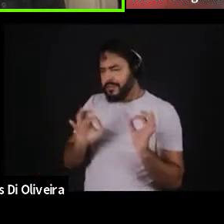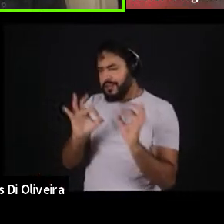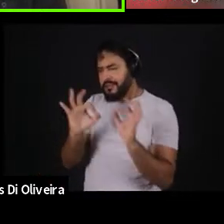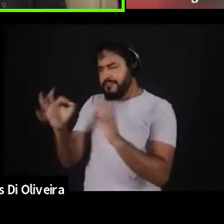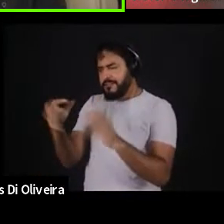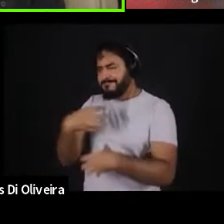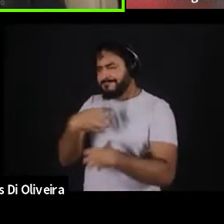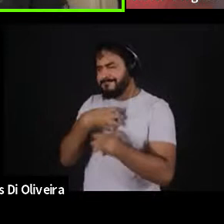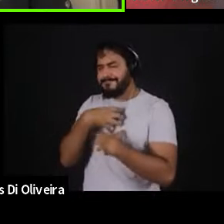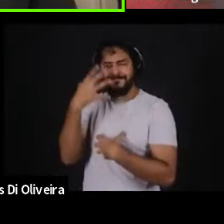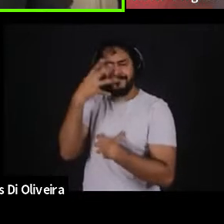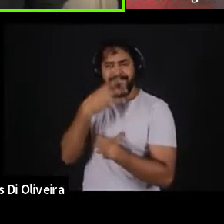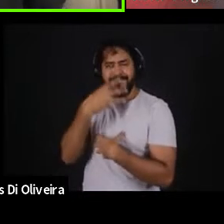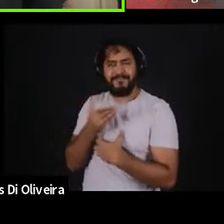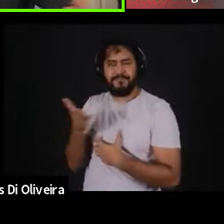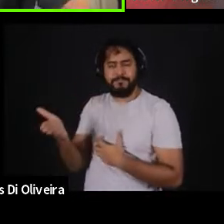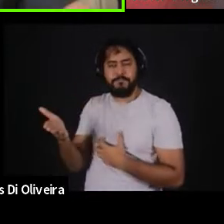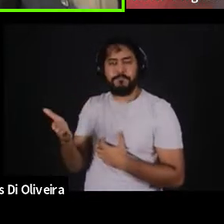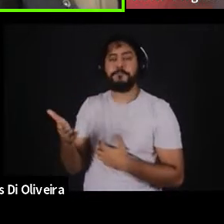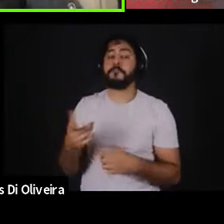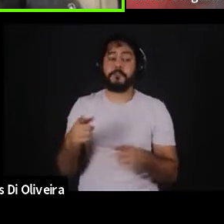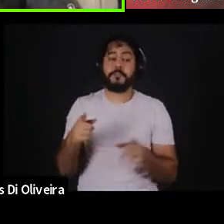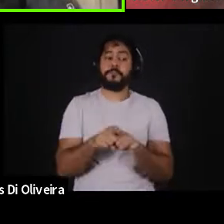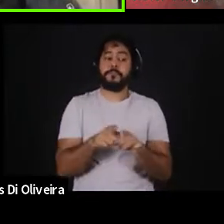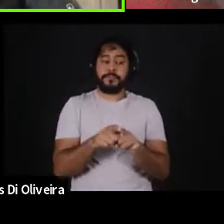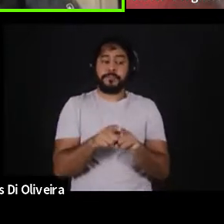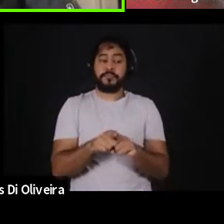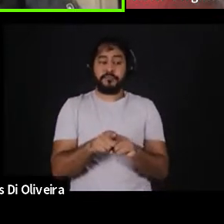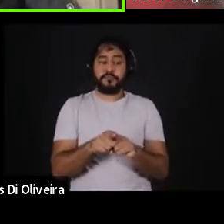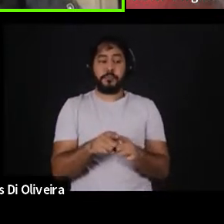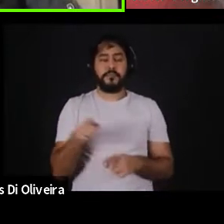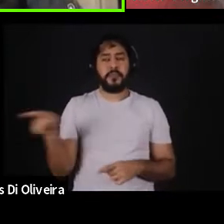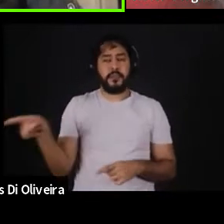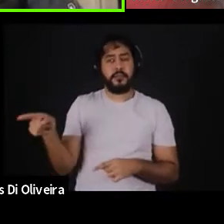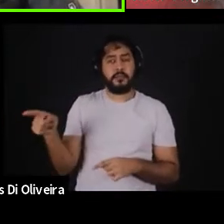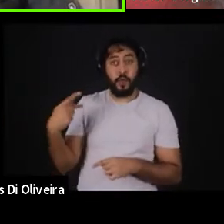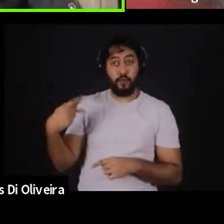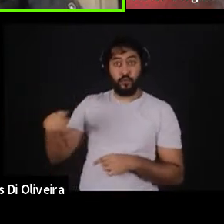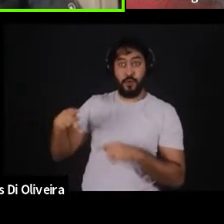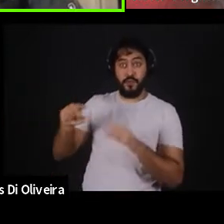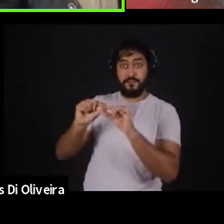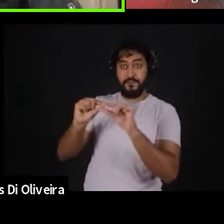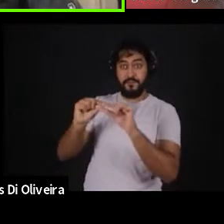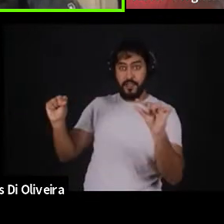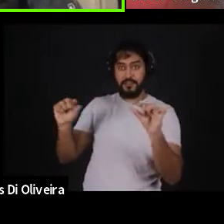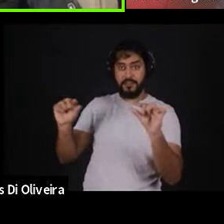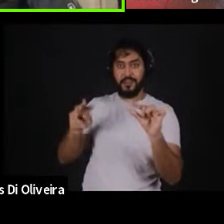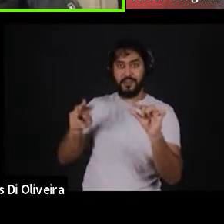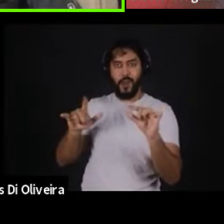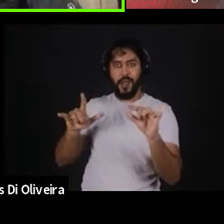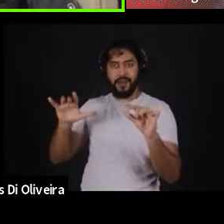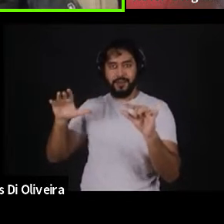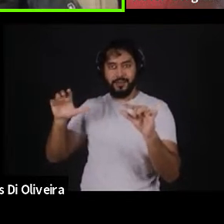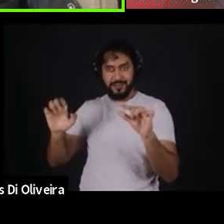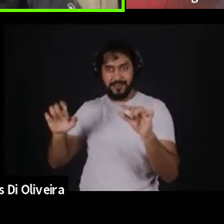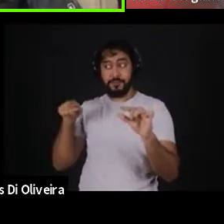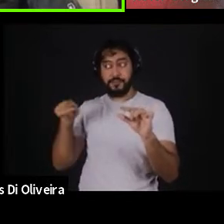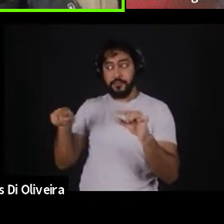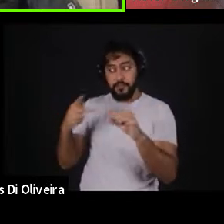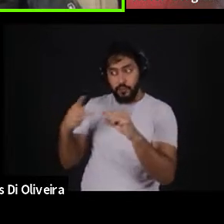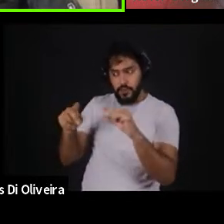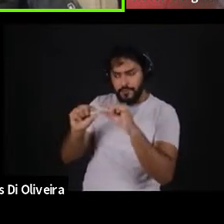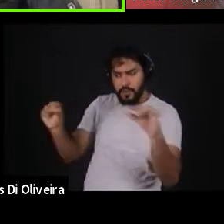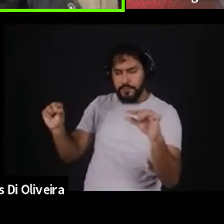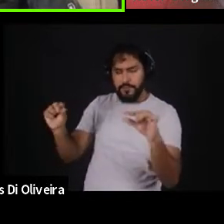filme. E, para mim, assim, teve até essa sua frase, Wallace, me fez pensar assim a minha